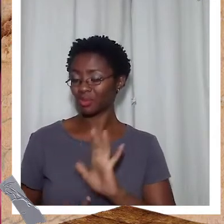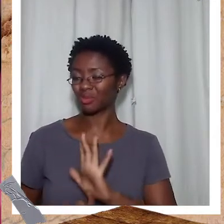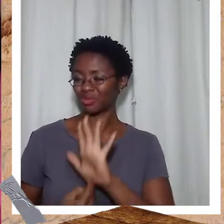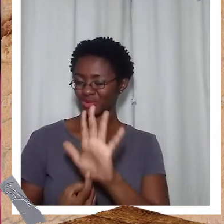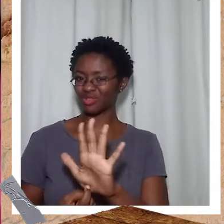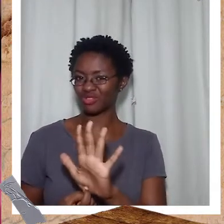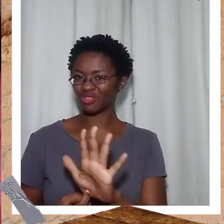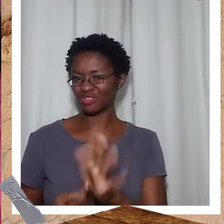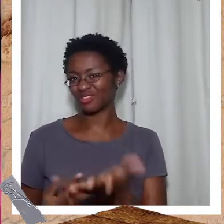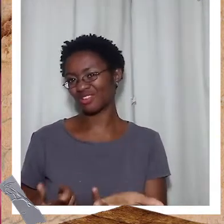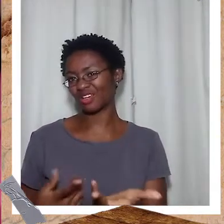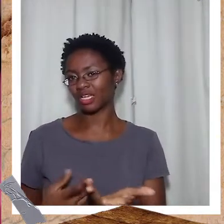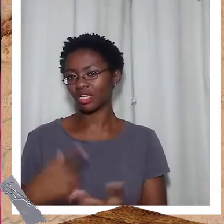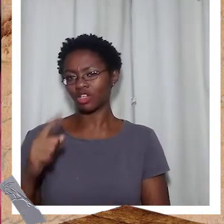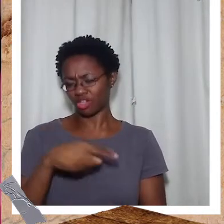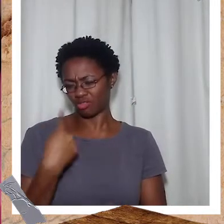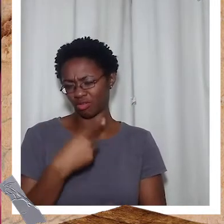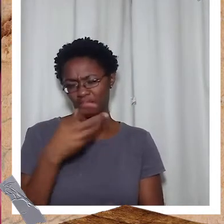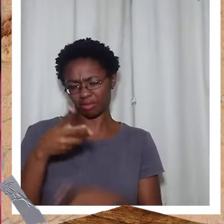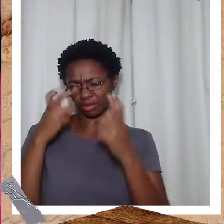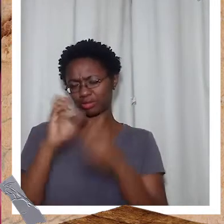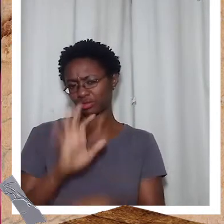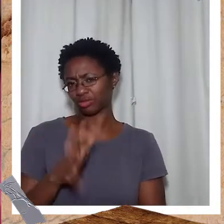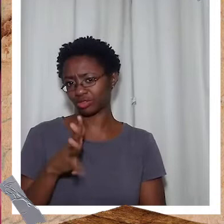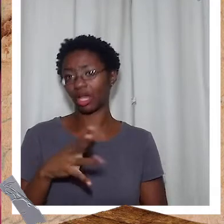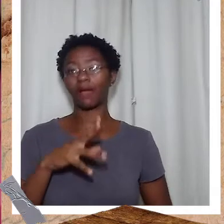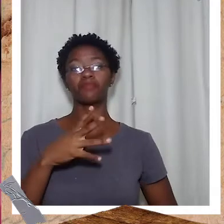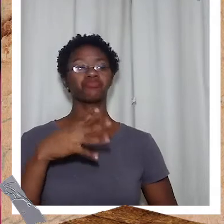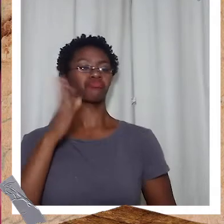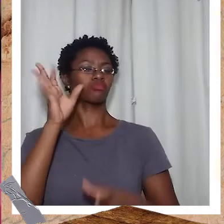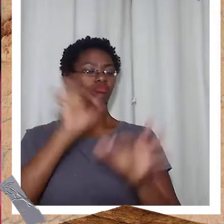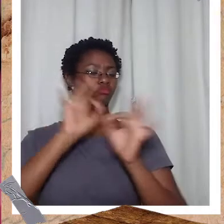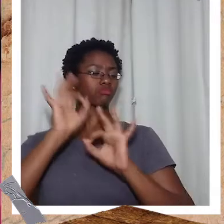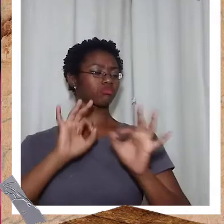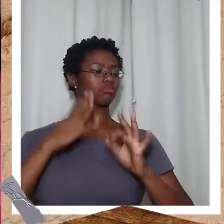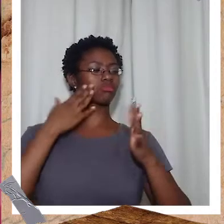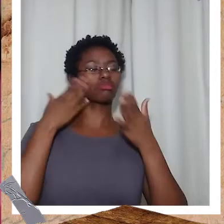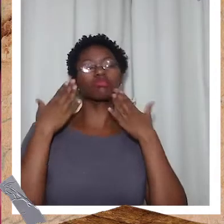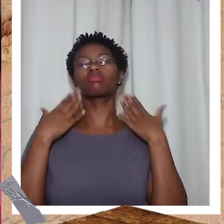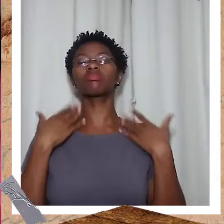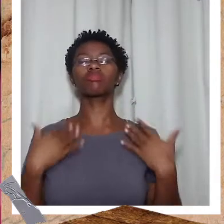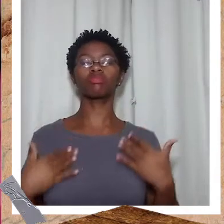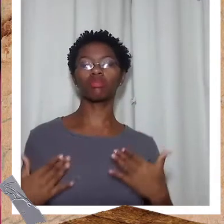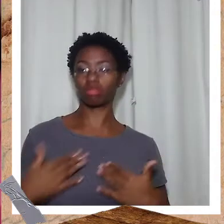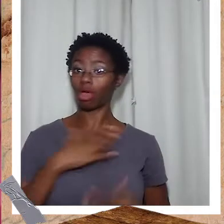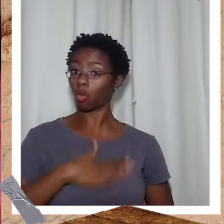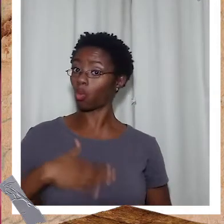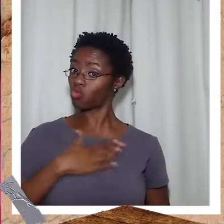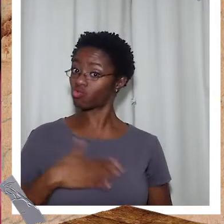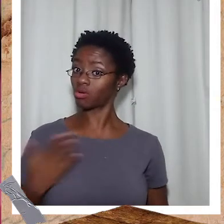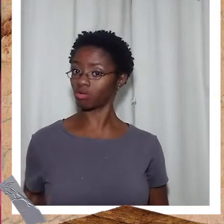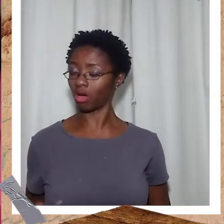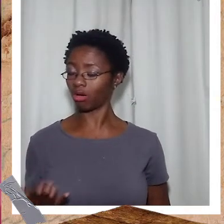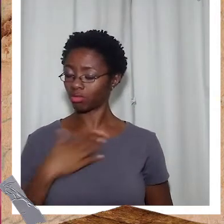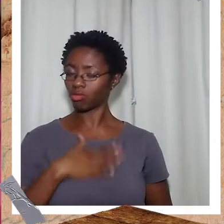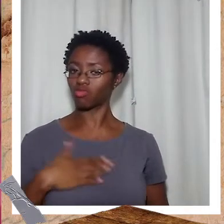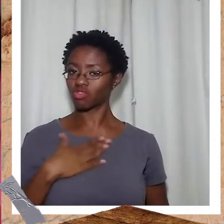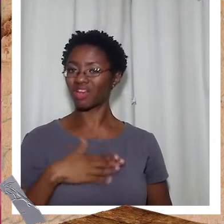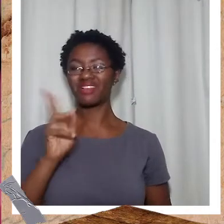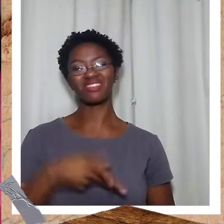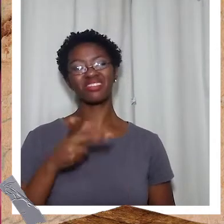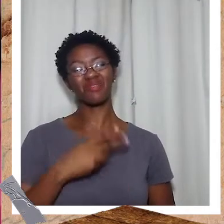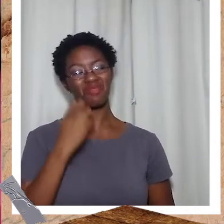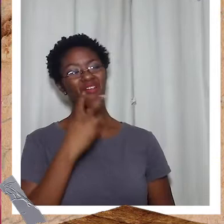da vaidade de Carolina, de uma série de coisas que passam muito desapercebidas quando a gente vê a imagem da